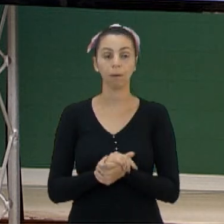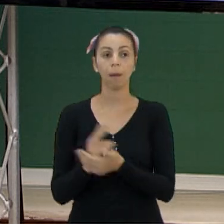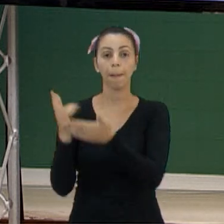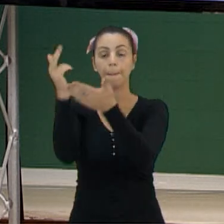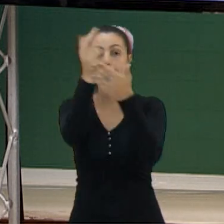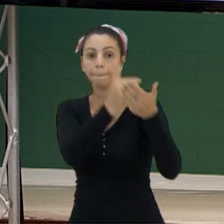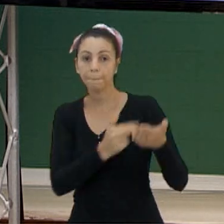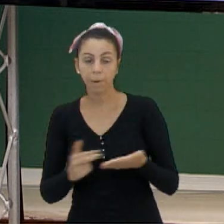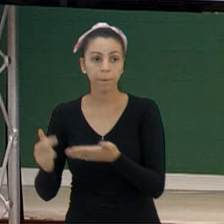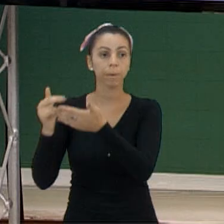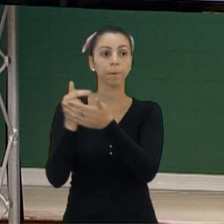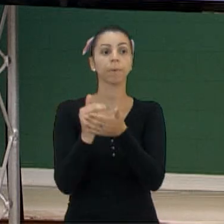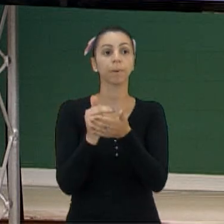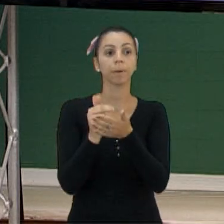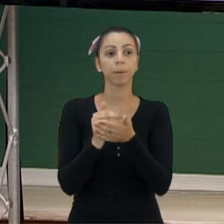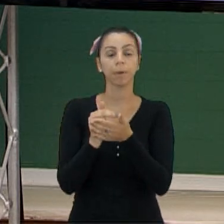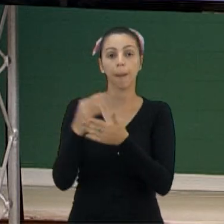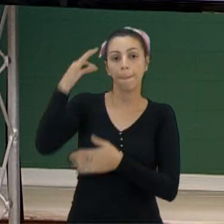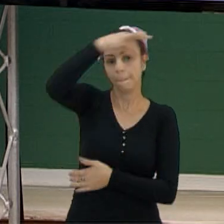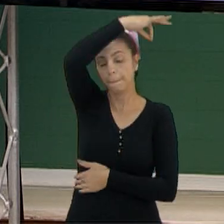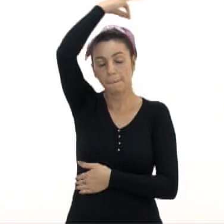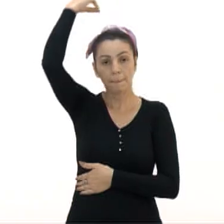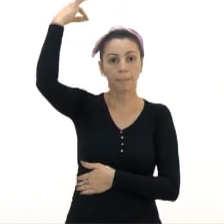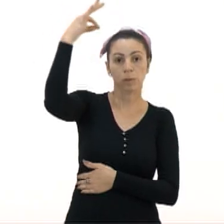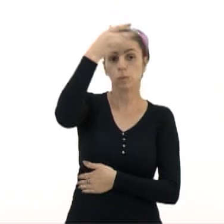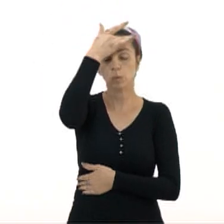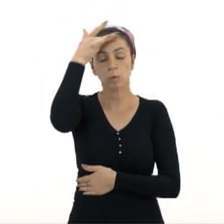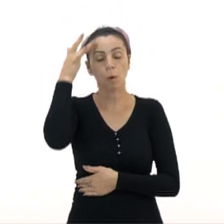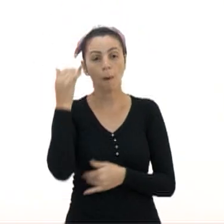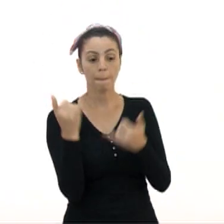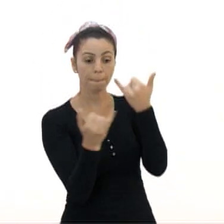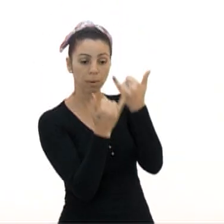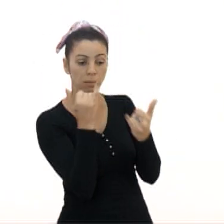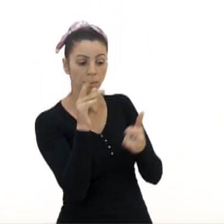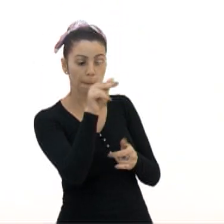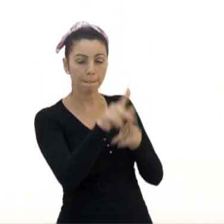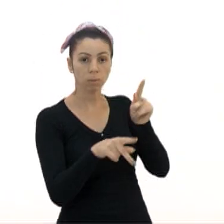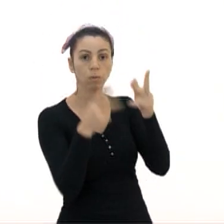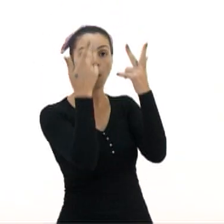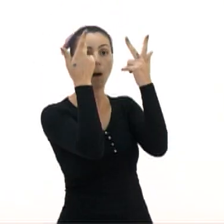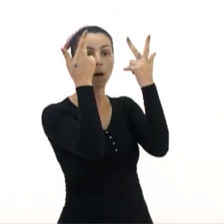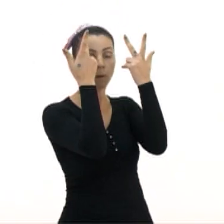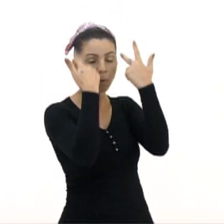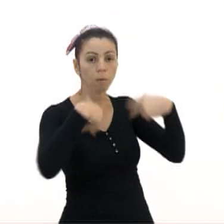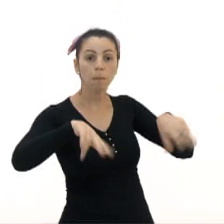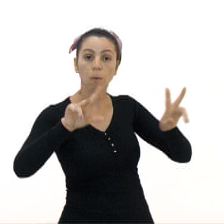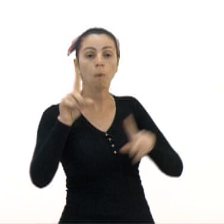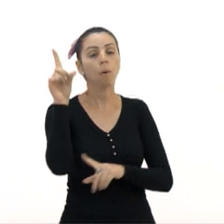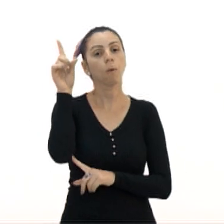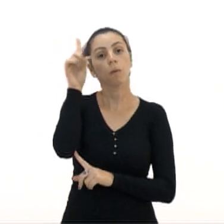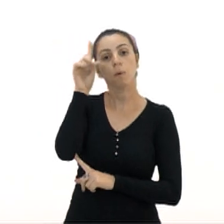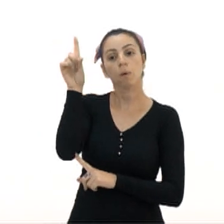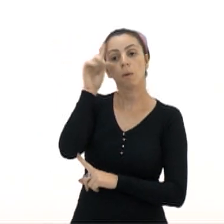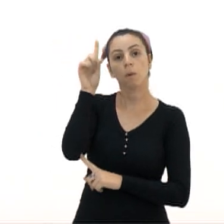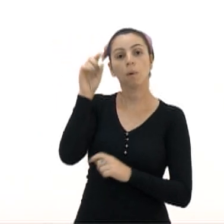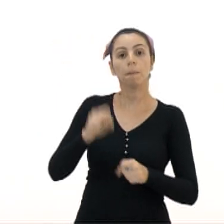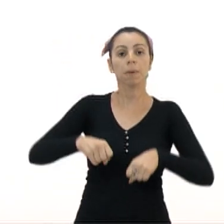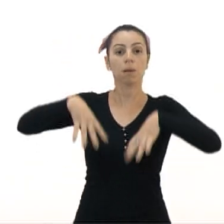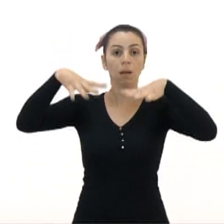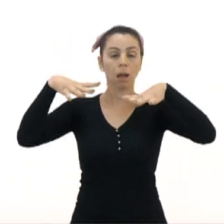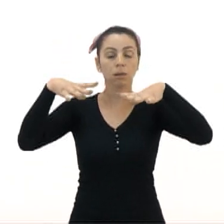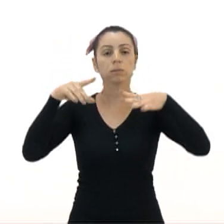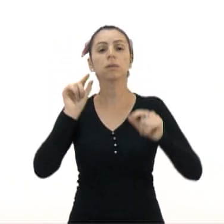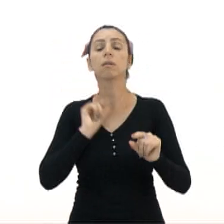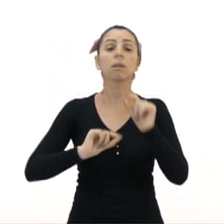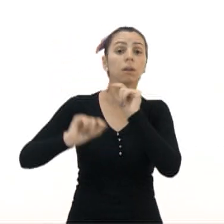pintura, fez santos parecerem pessoas comuns, os milagres e eventos do cotidiano. Quem foi esse